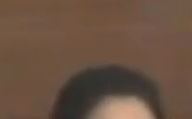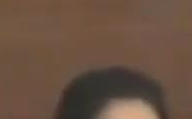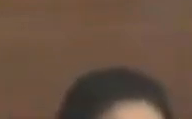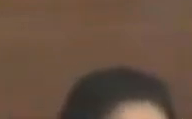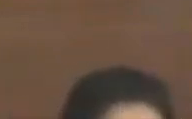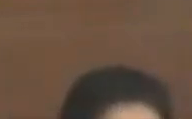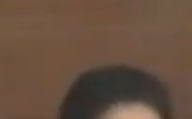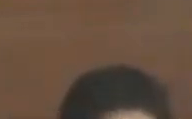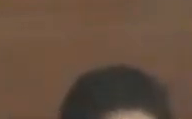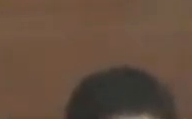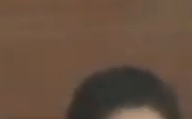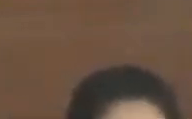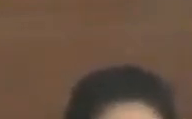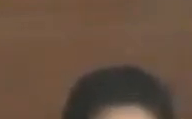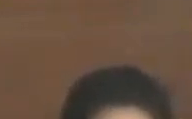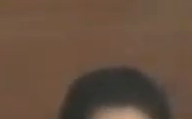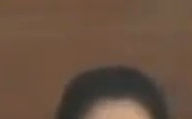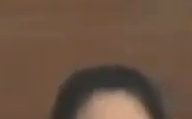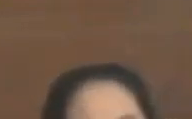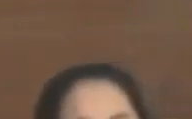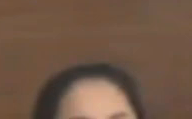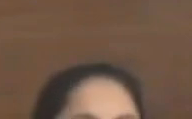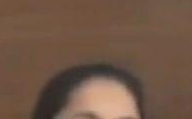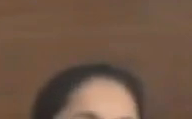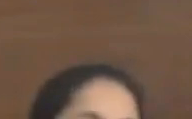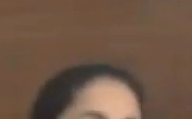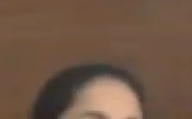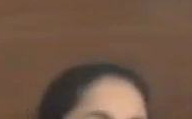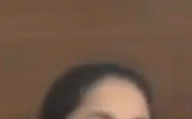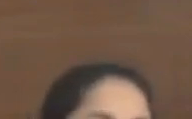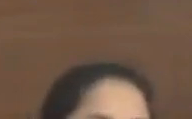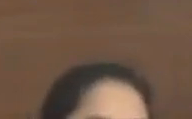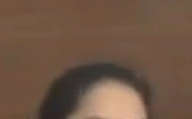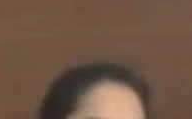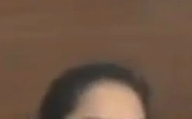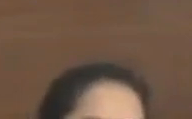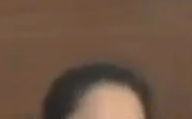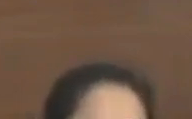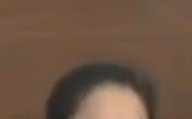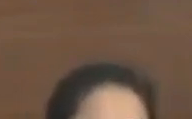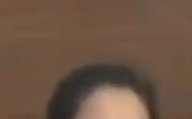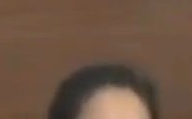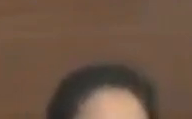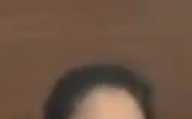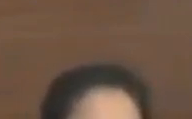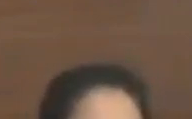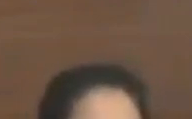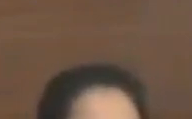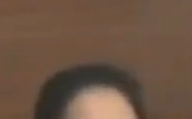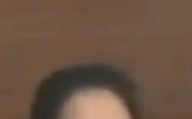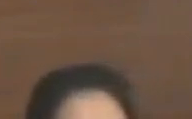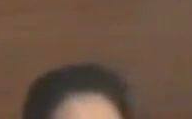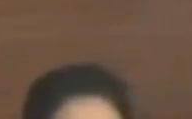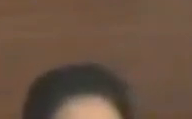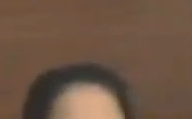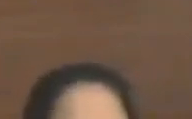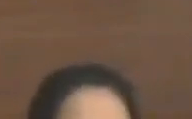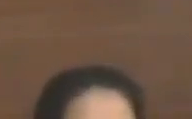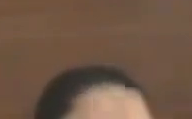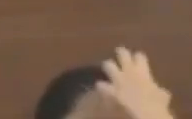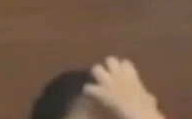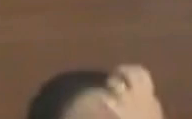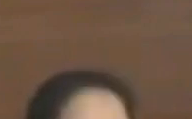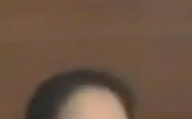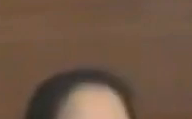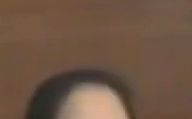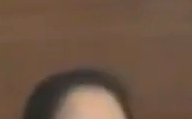tantas melhorias na nossa cidade. Então, estarei aqui como líder do governo, ajudando a nova mesa, ajudando o Legislativo, conforme